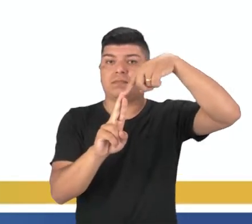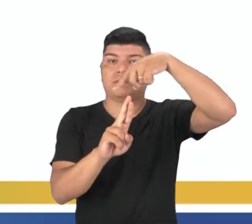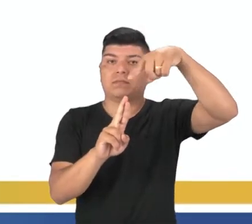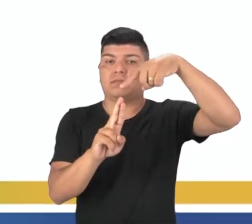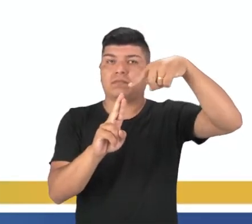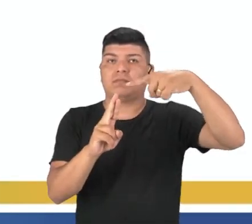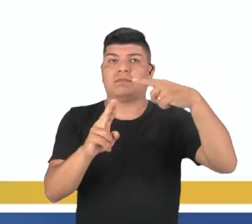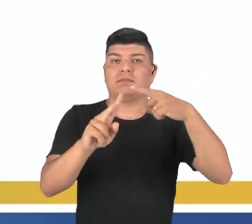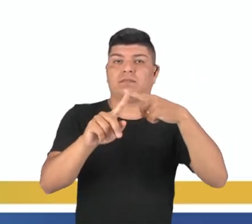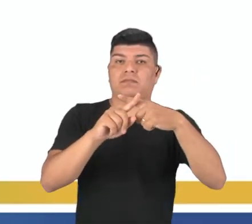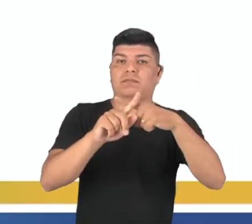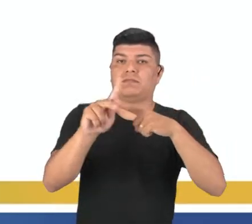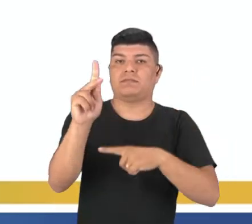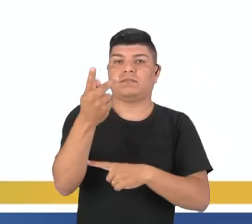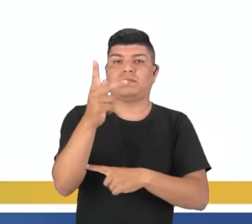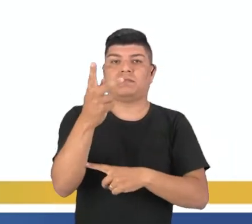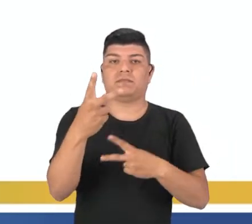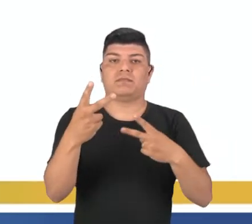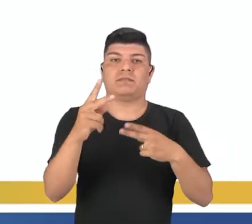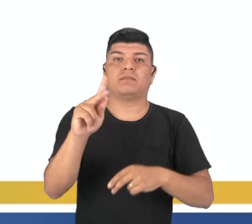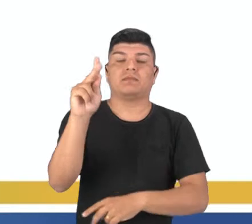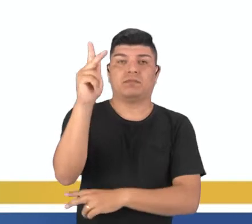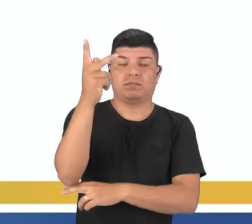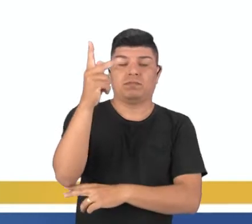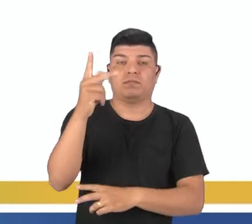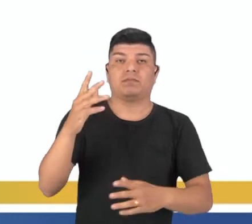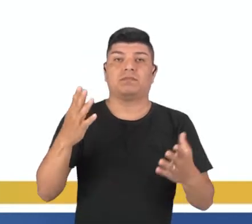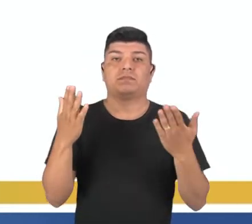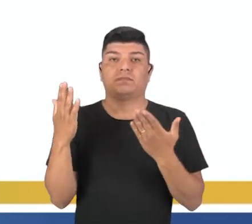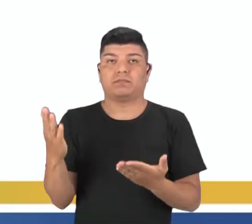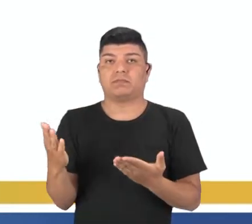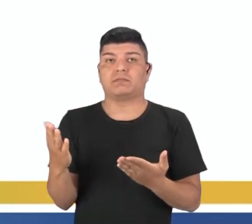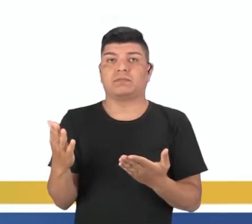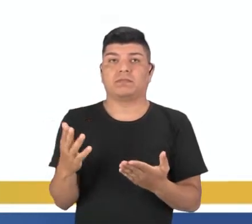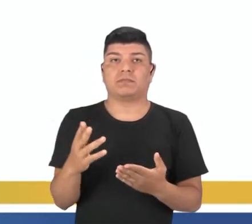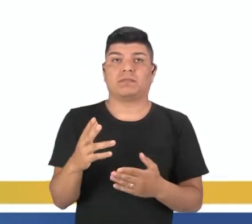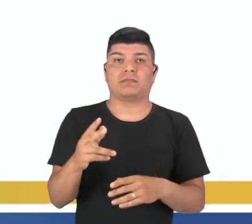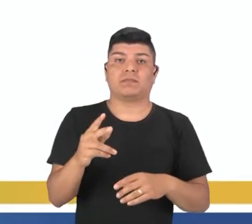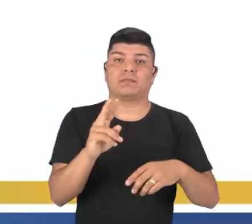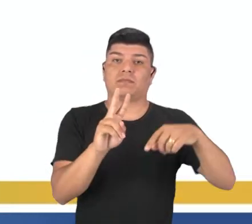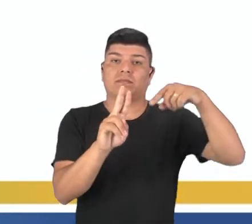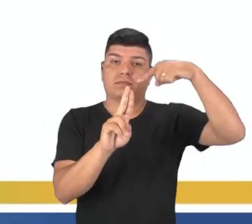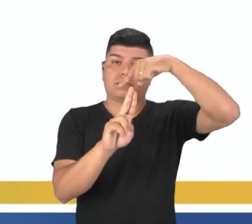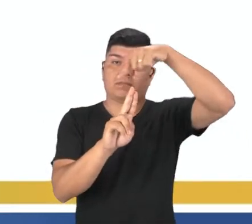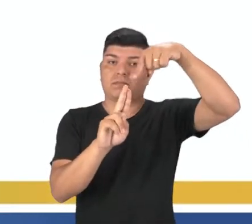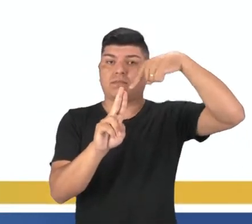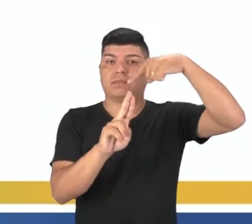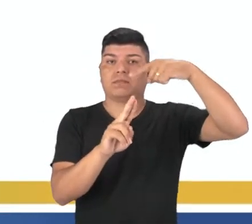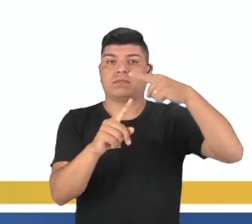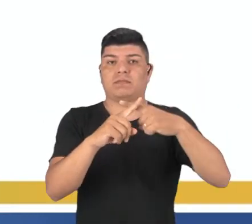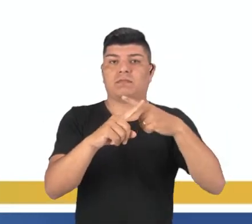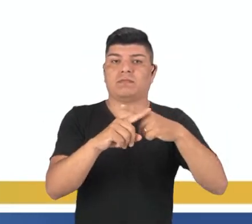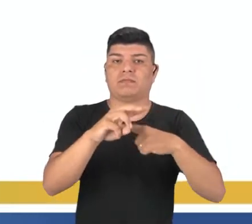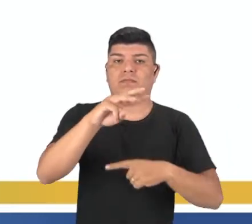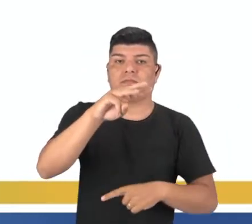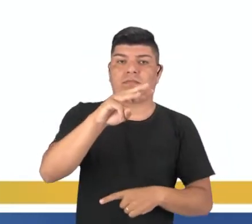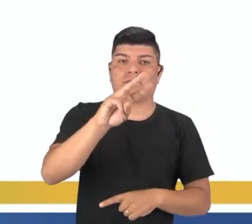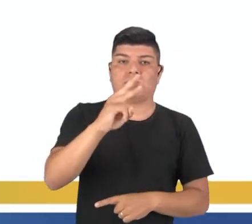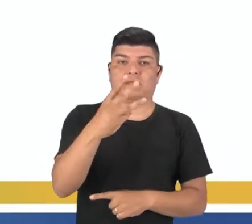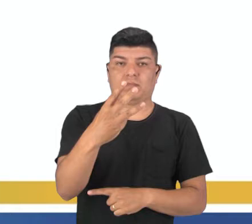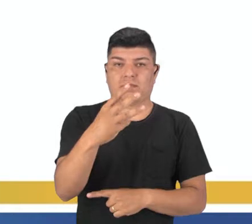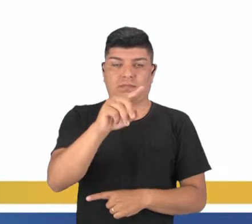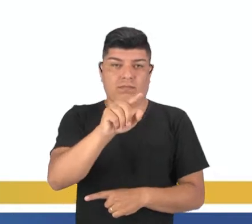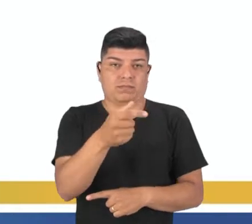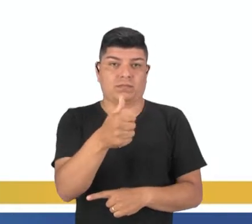é a altura. Então, adotaremos em nosso problema aqui, o π igual a 3,14, tá? É